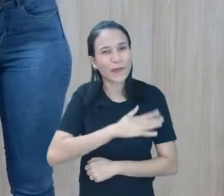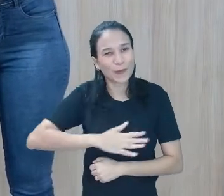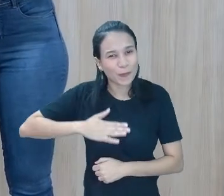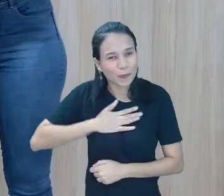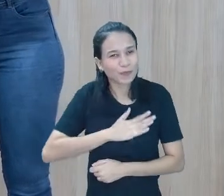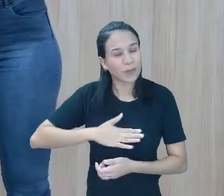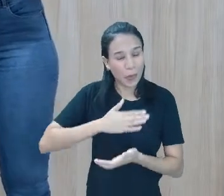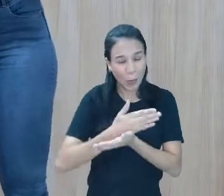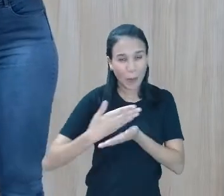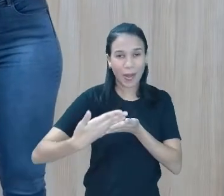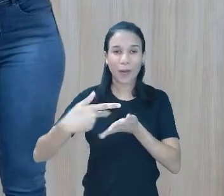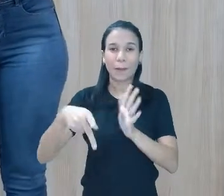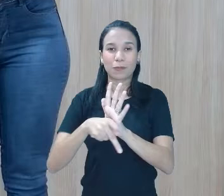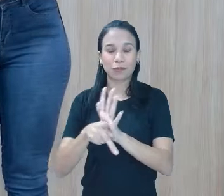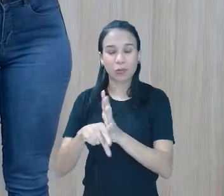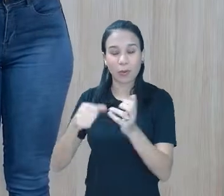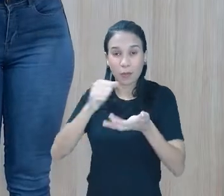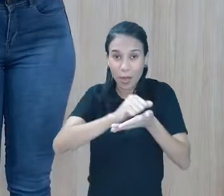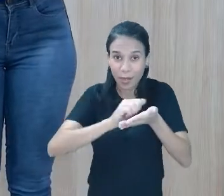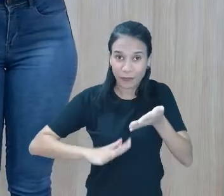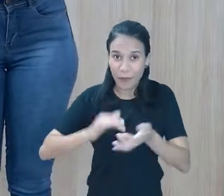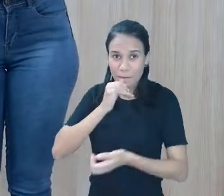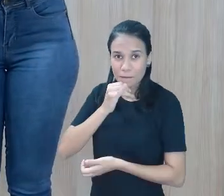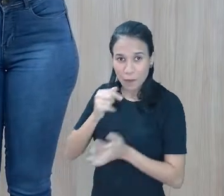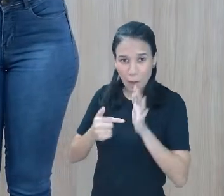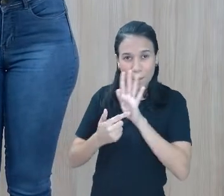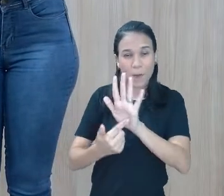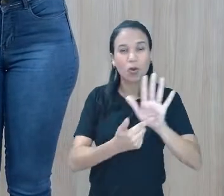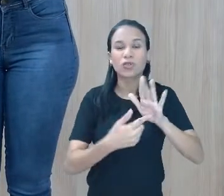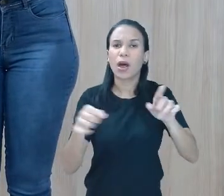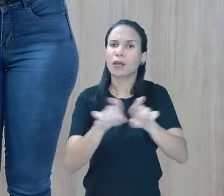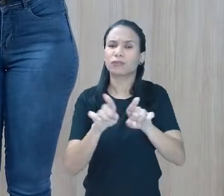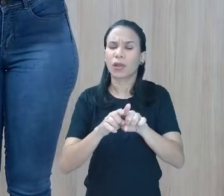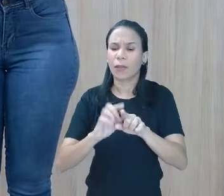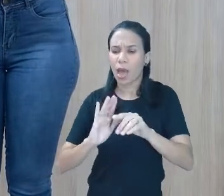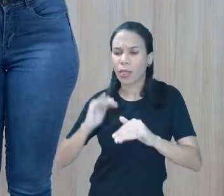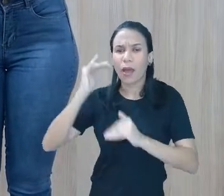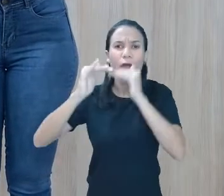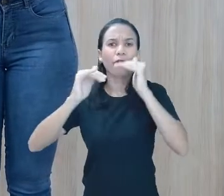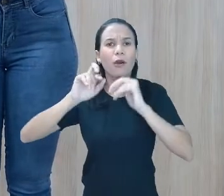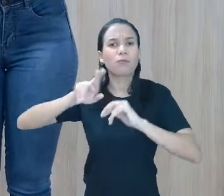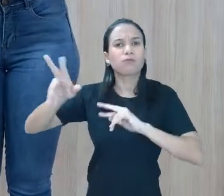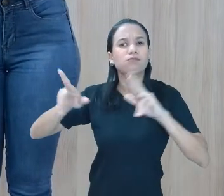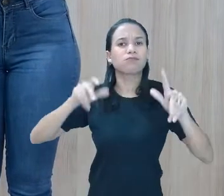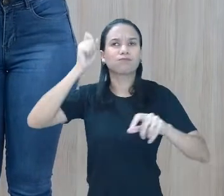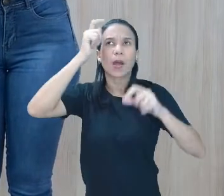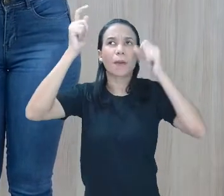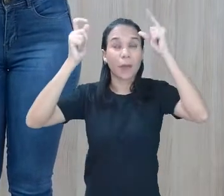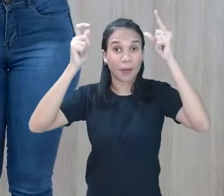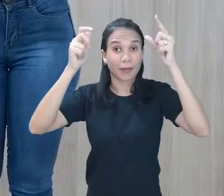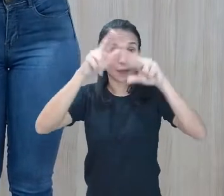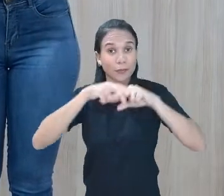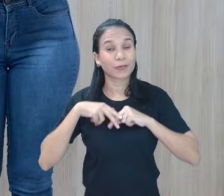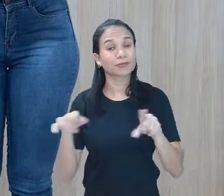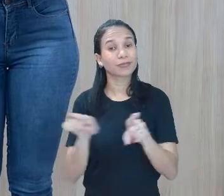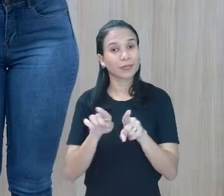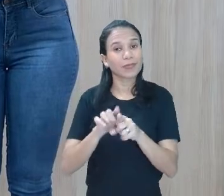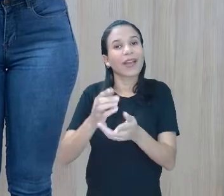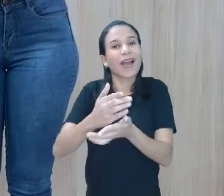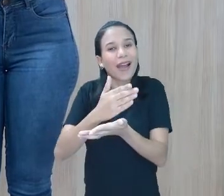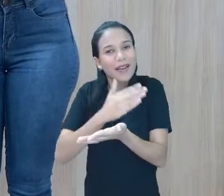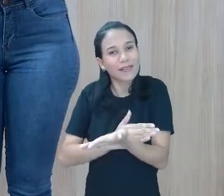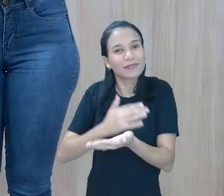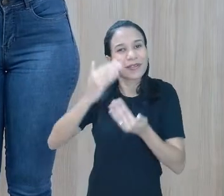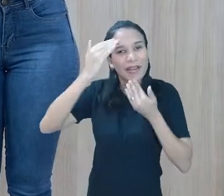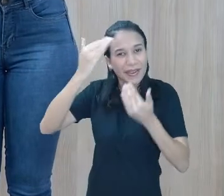que a partir das atividades que a gente trouxe hoje, vocês possam criar tantas outras, muitas outras. Queria já